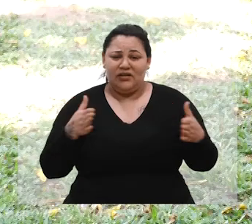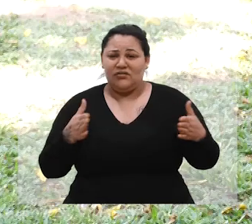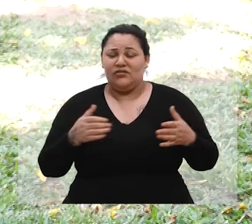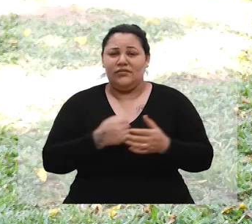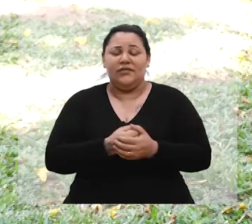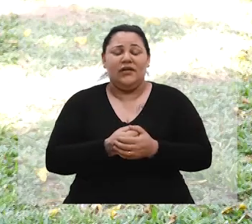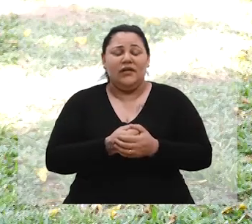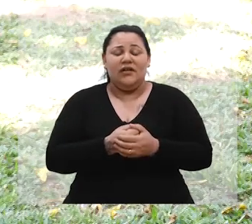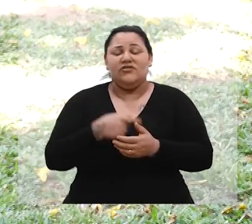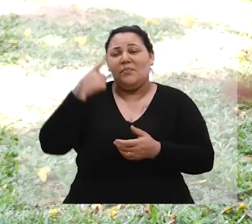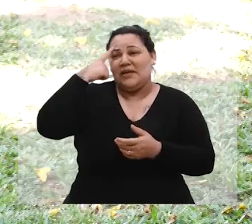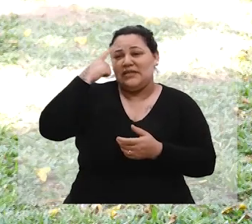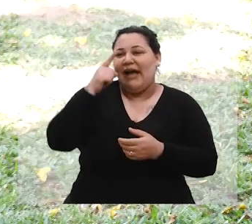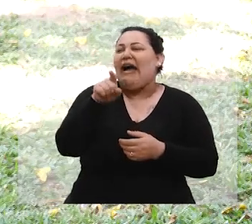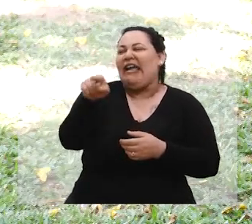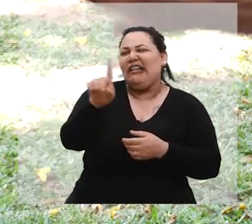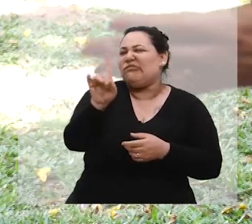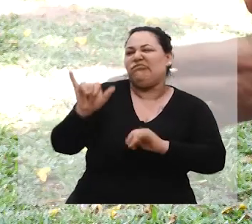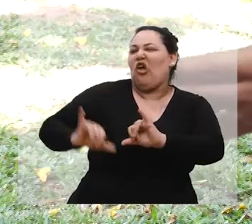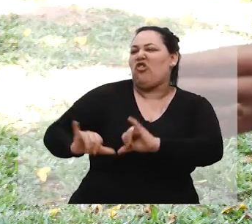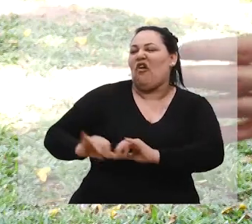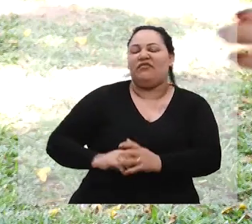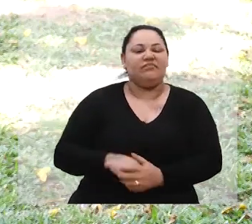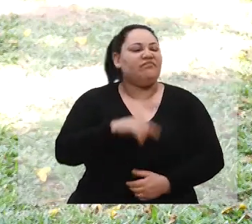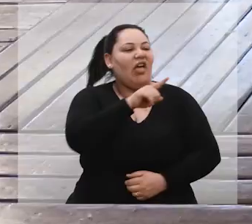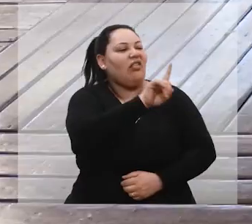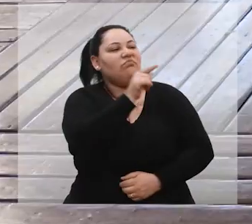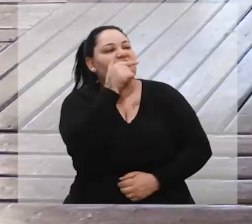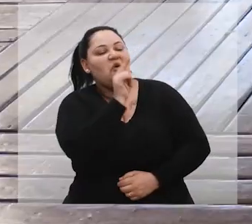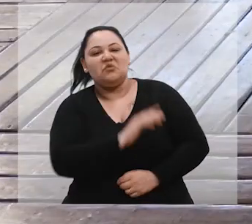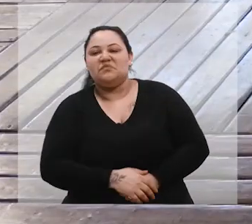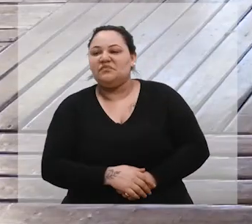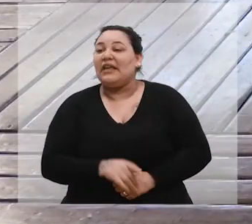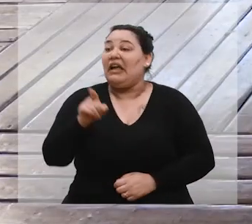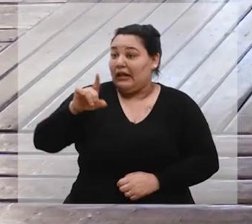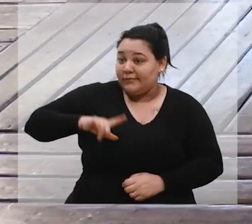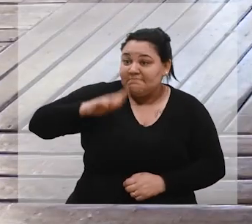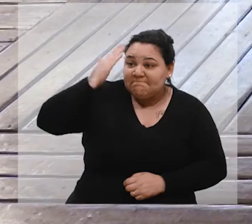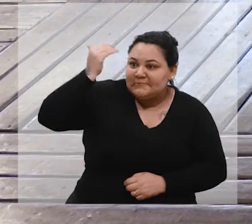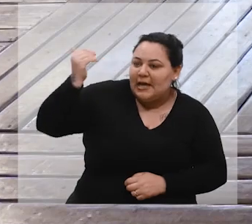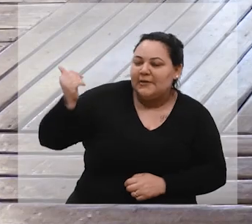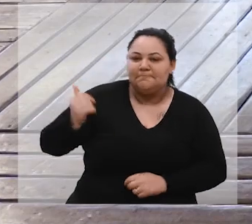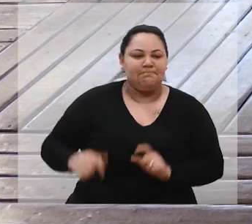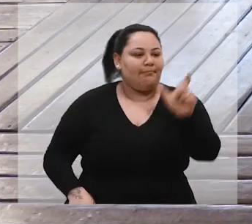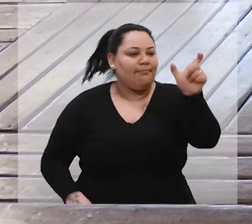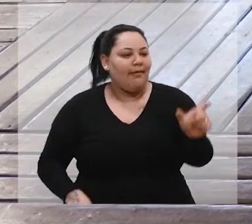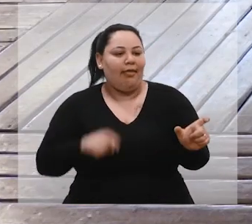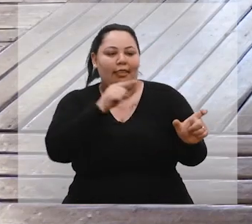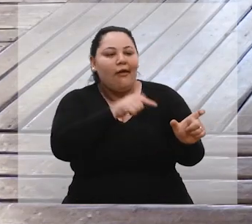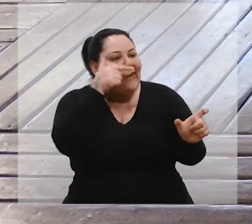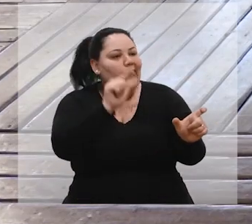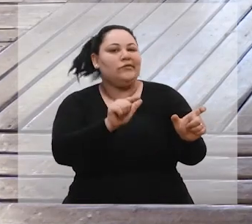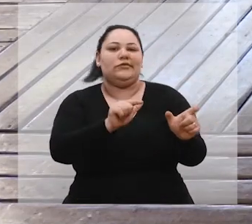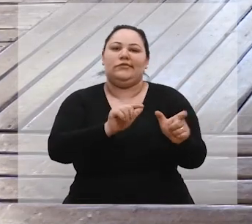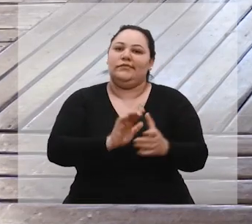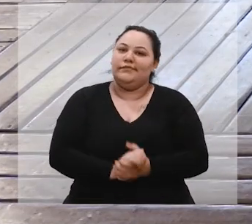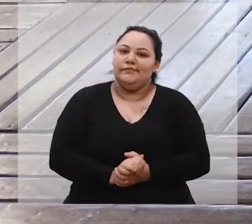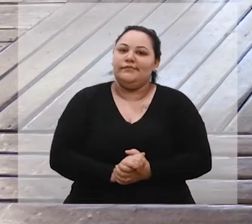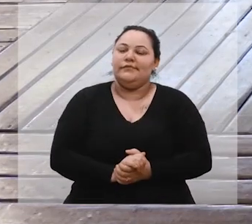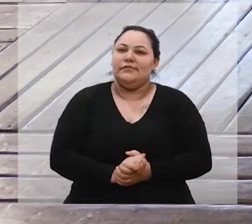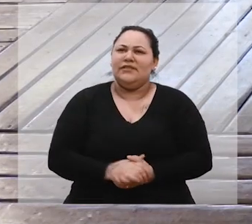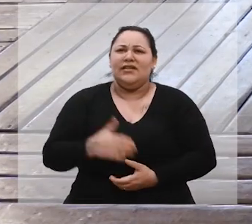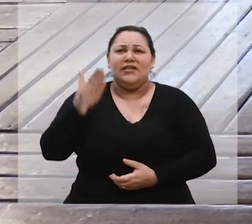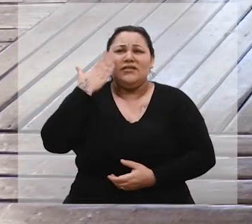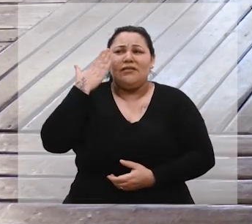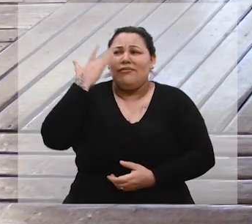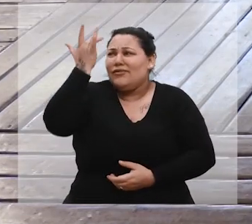não sofre, de que o outro chegou lá, né? O outro teve sucesso, o outro conseguiu. E sabe